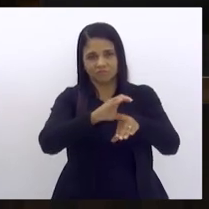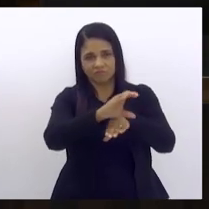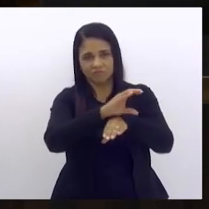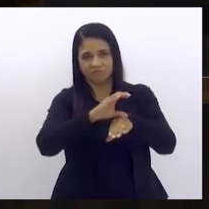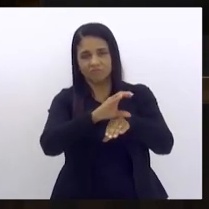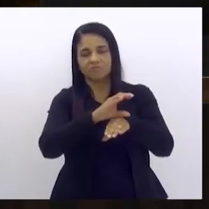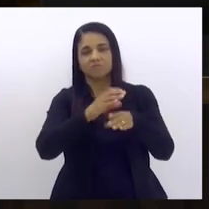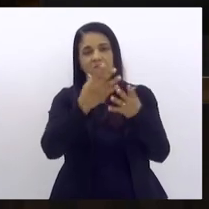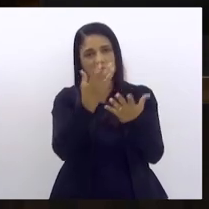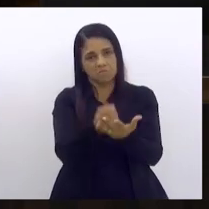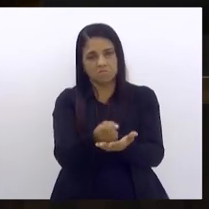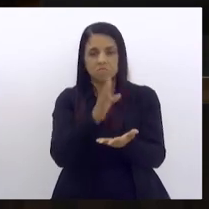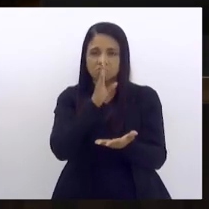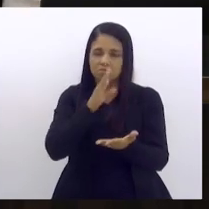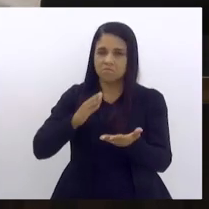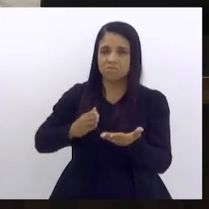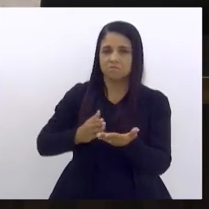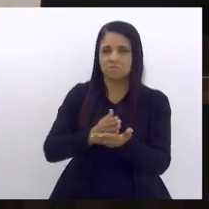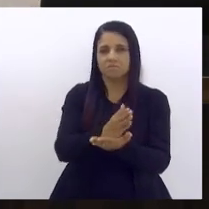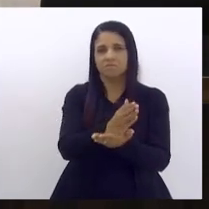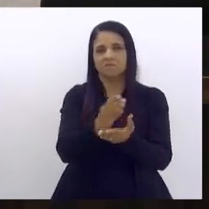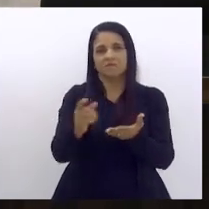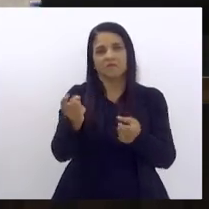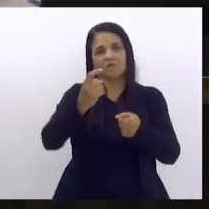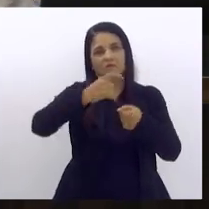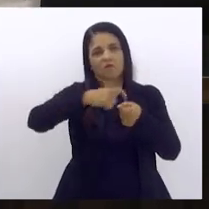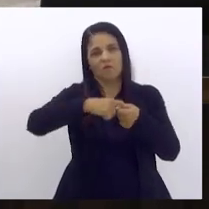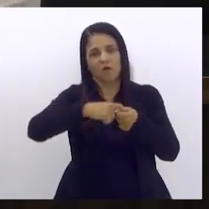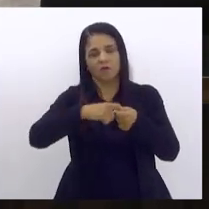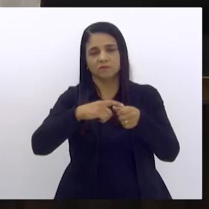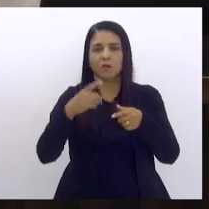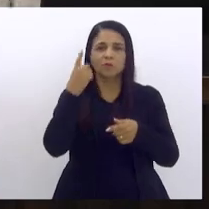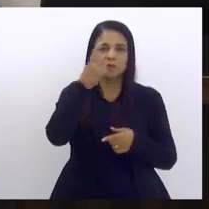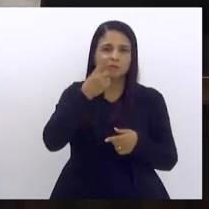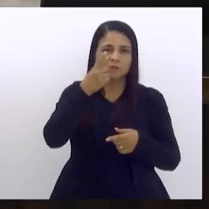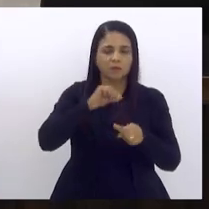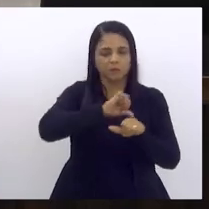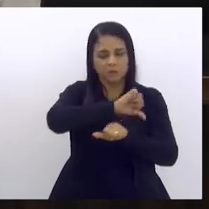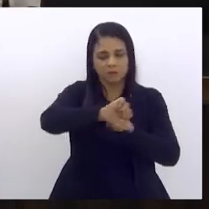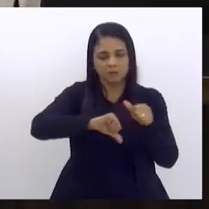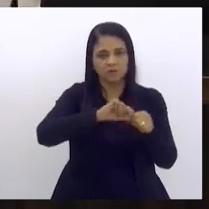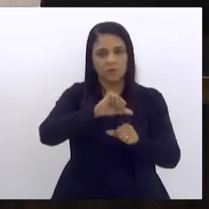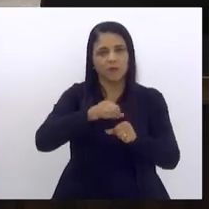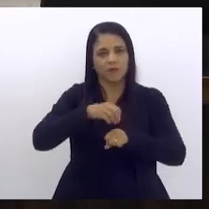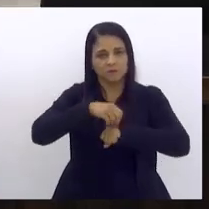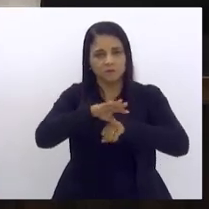aprovam, permaneçam como estão. Aprovado, retorno o autor para transformação e indicação simples.